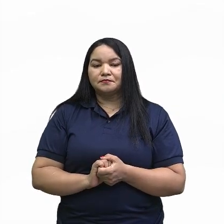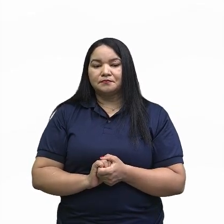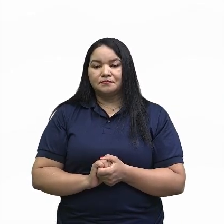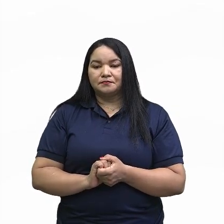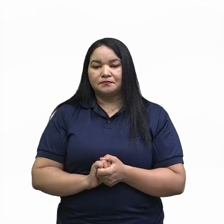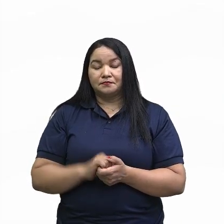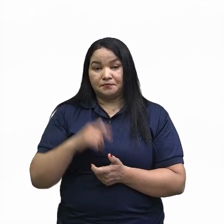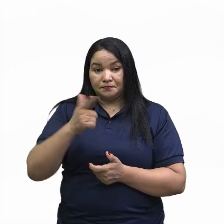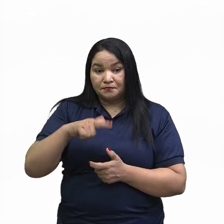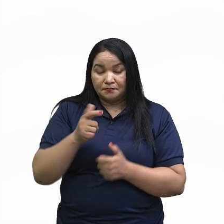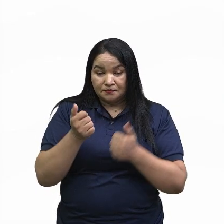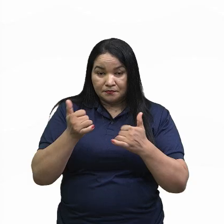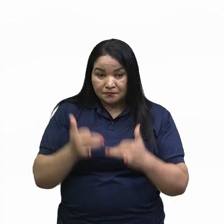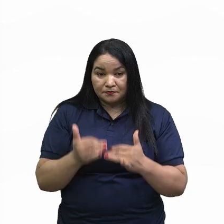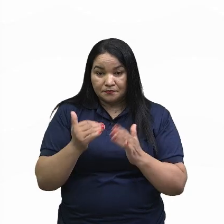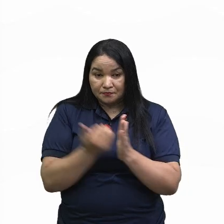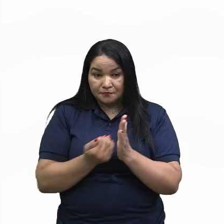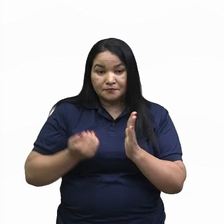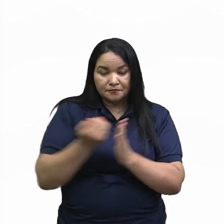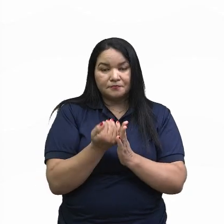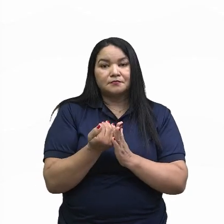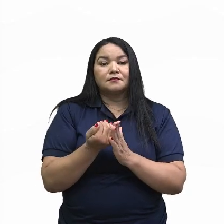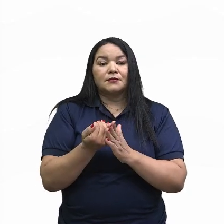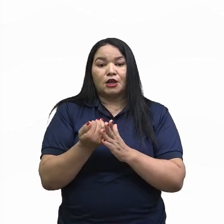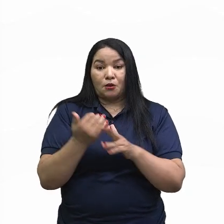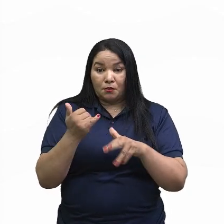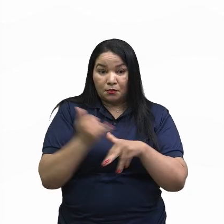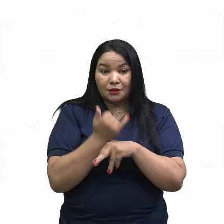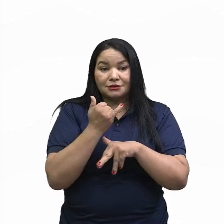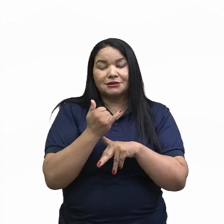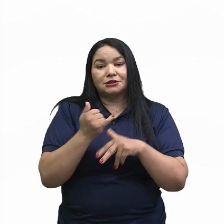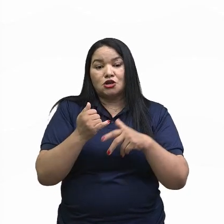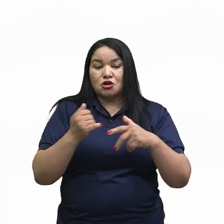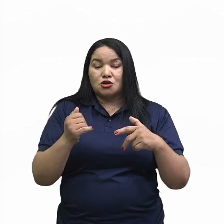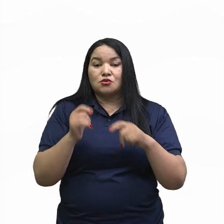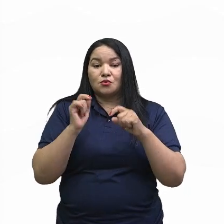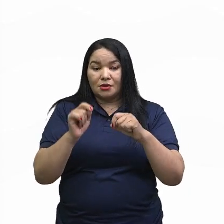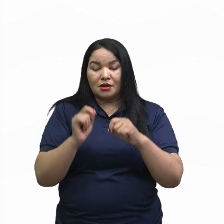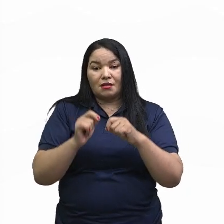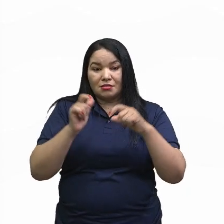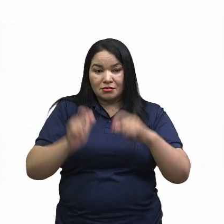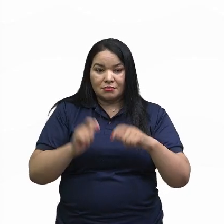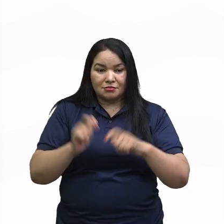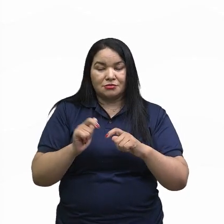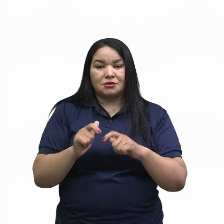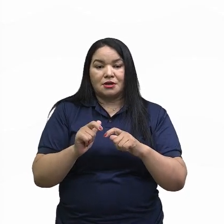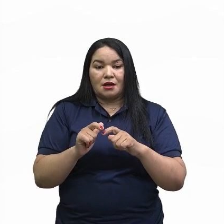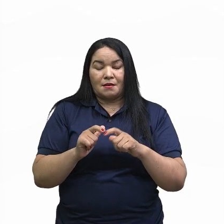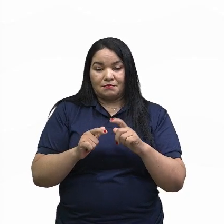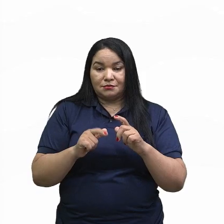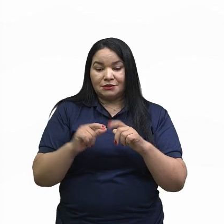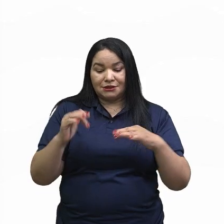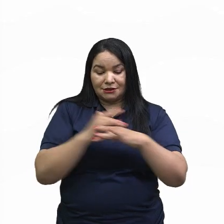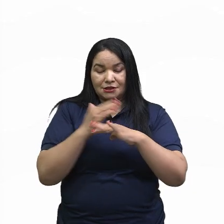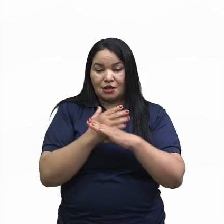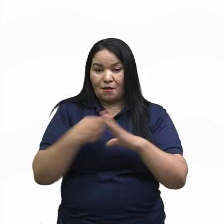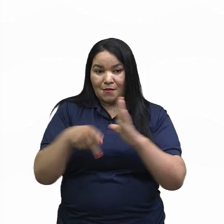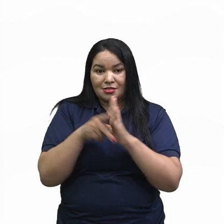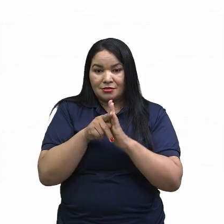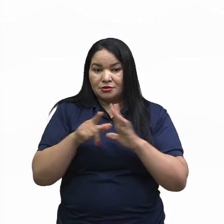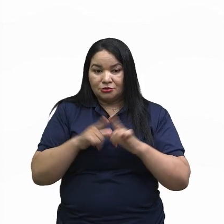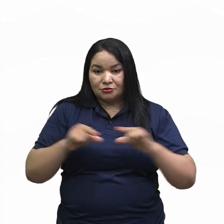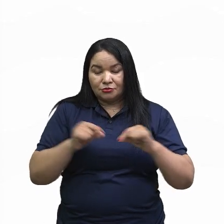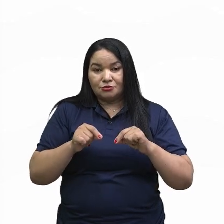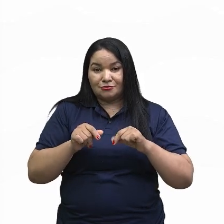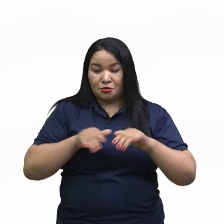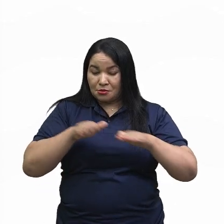Então, o acidente que a gente teve, né, o acidente nuclear em Fukushima, foi por causa de terremoto